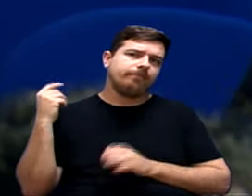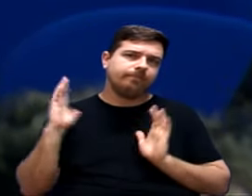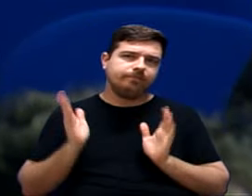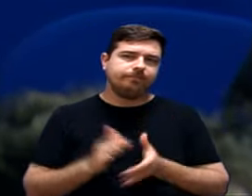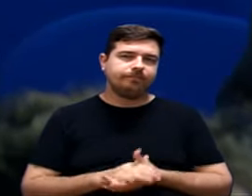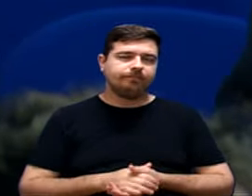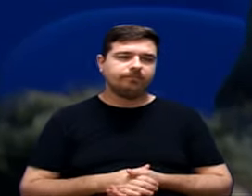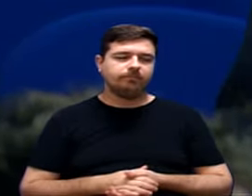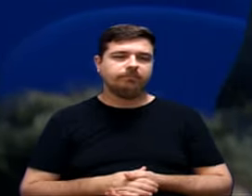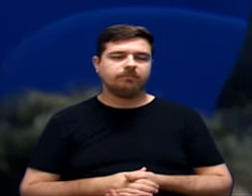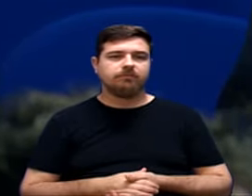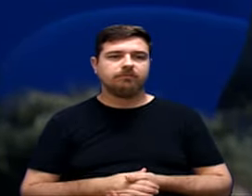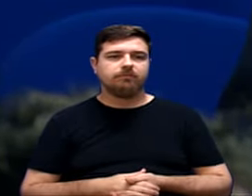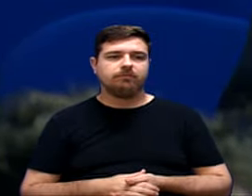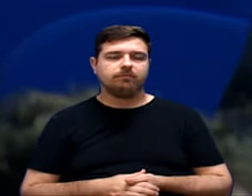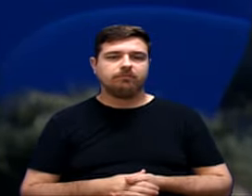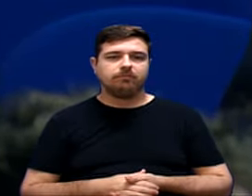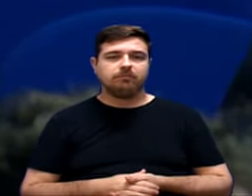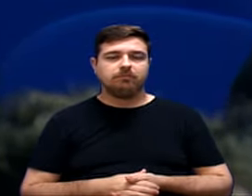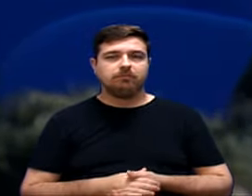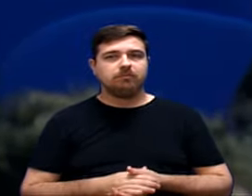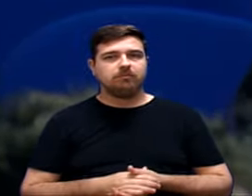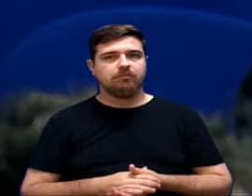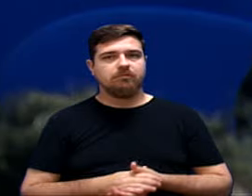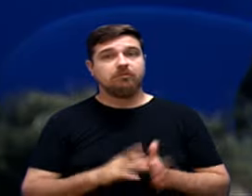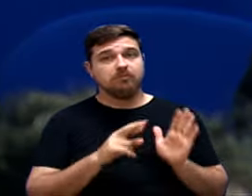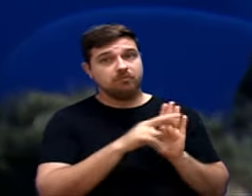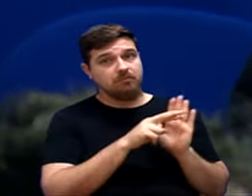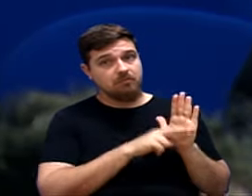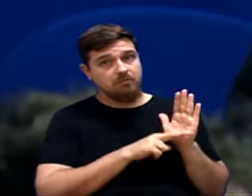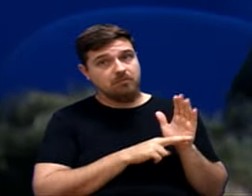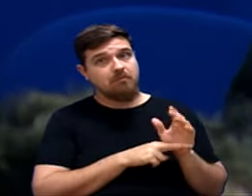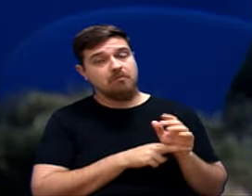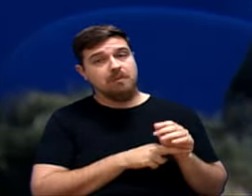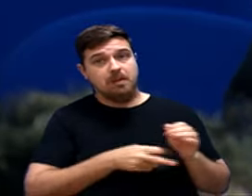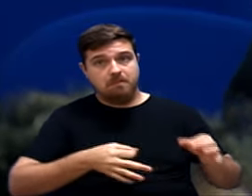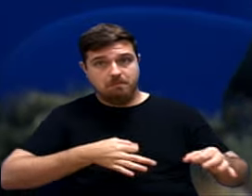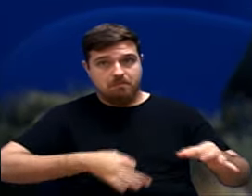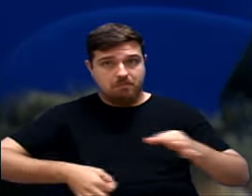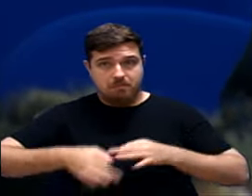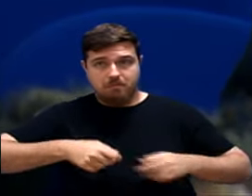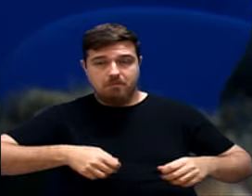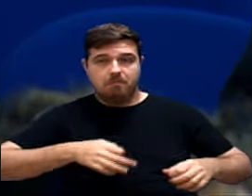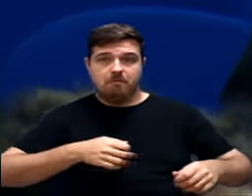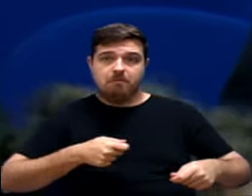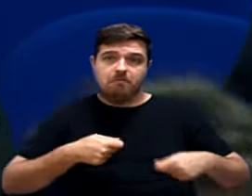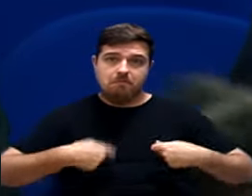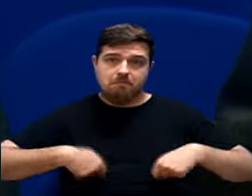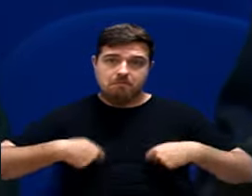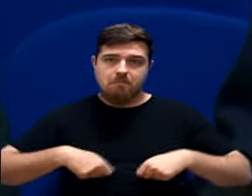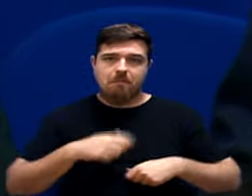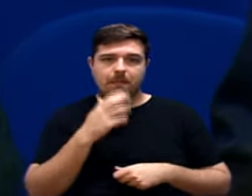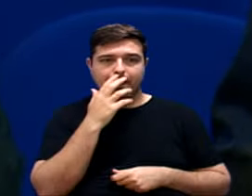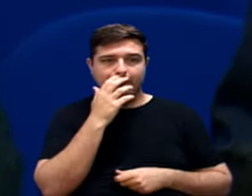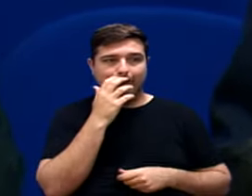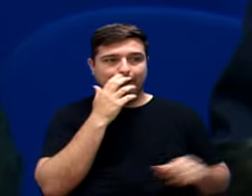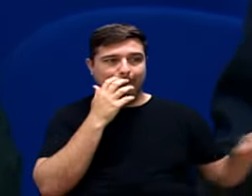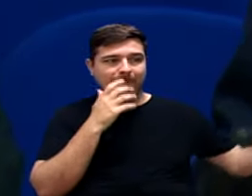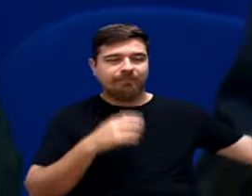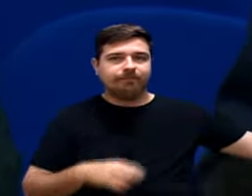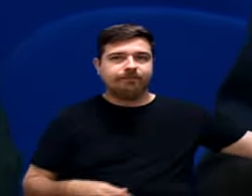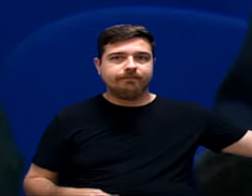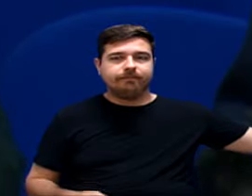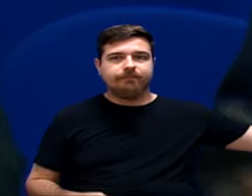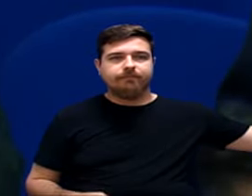Antes Especialmente porque o decreto regulamenta procedimentos administrativos sujeitos a processos administrativos